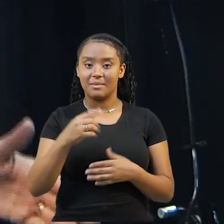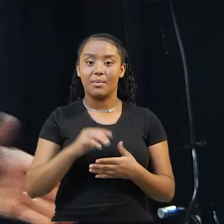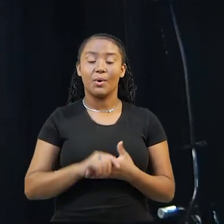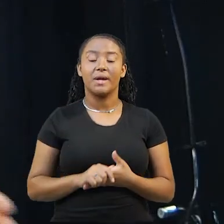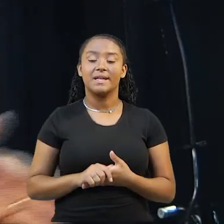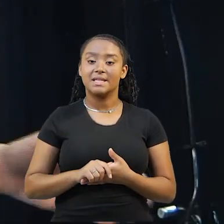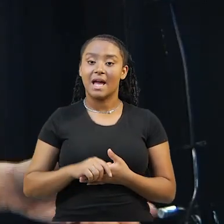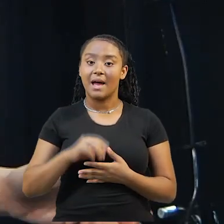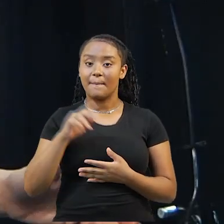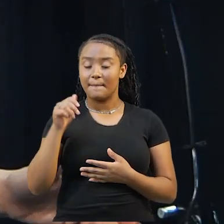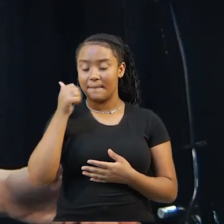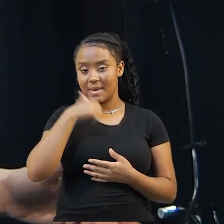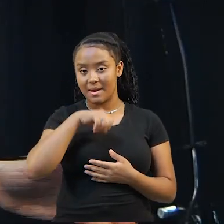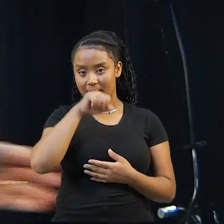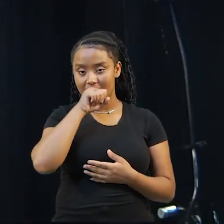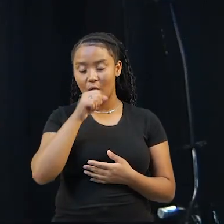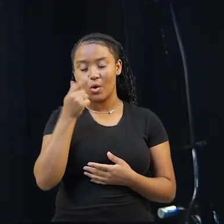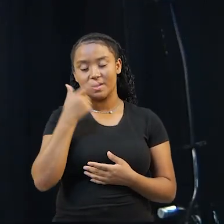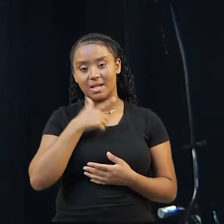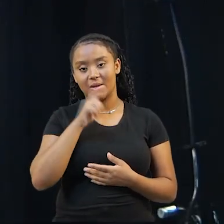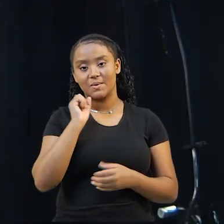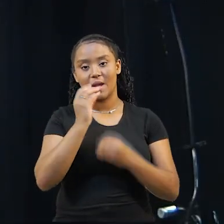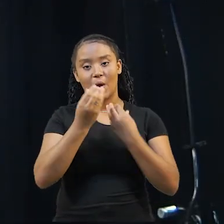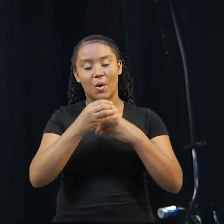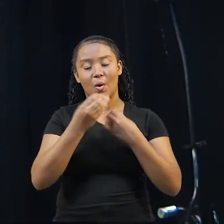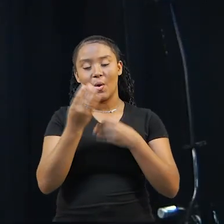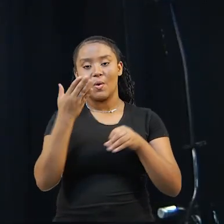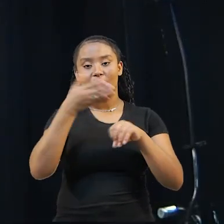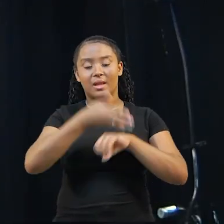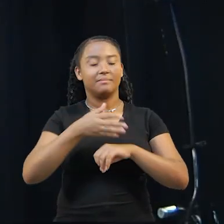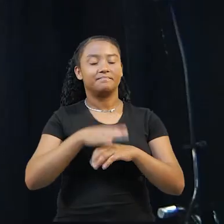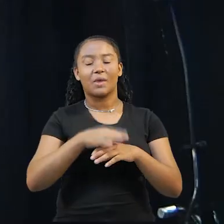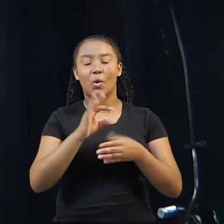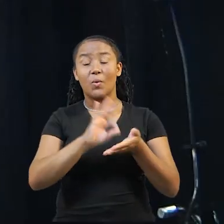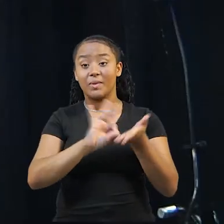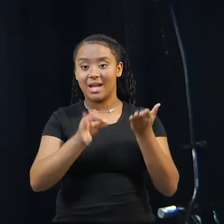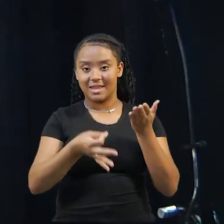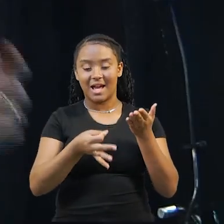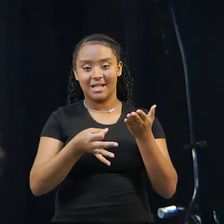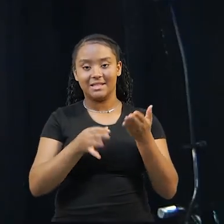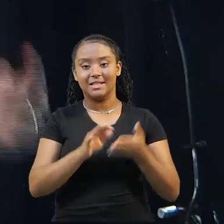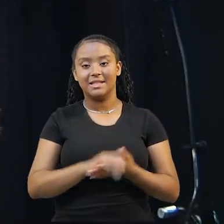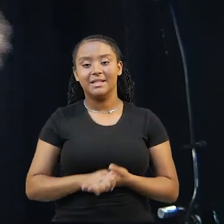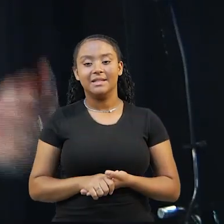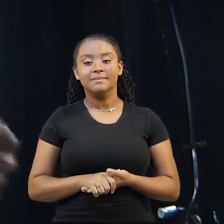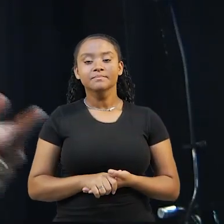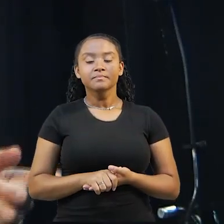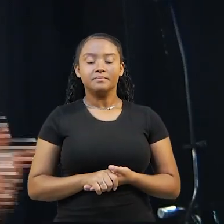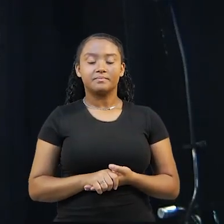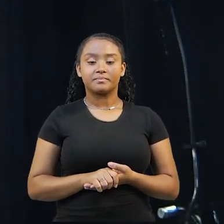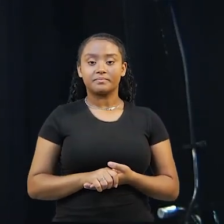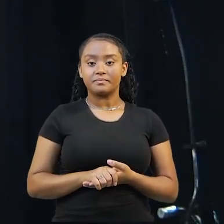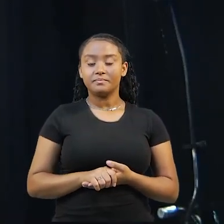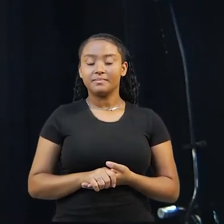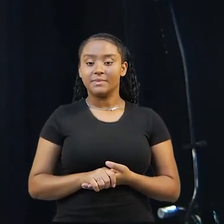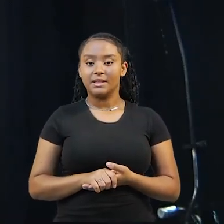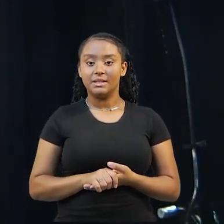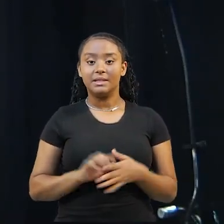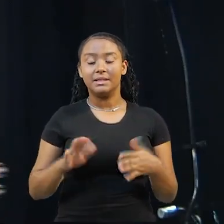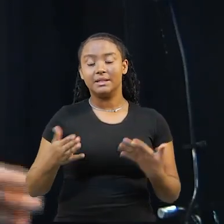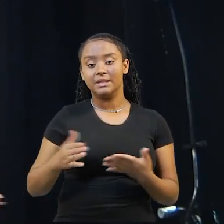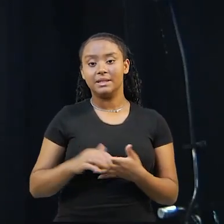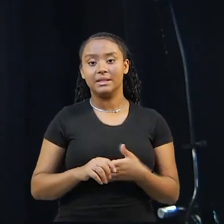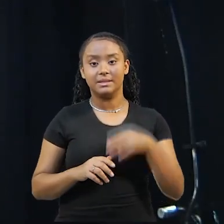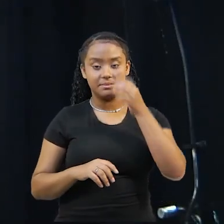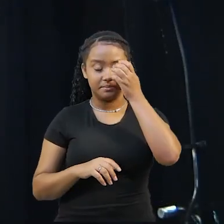de fevereiro a dezembro. Então janeiro ela ficava desempregada, geralmente, né, porque era quando tinha a recontratação.